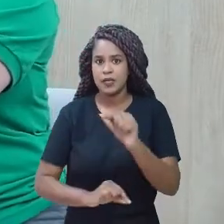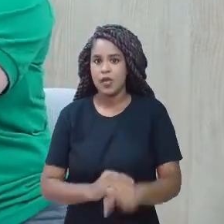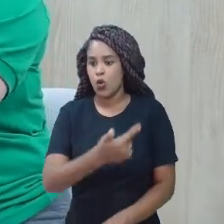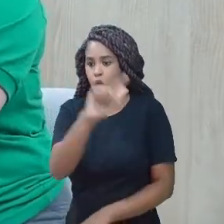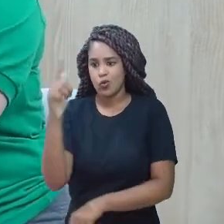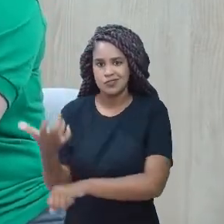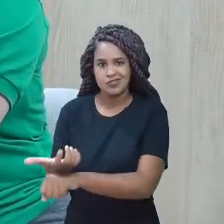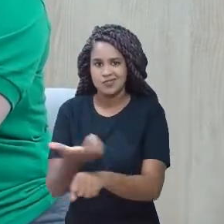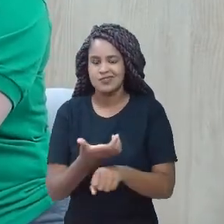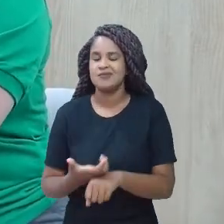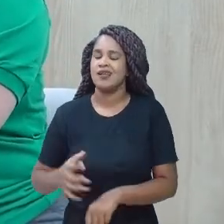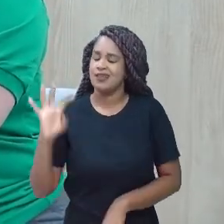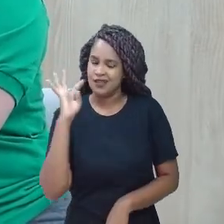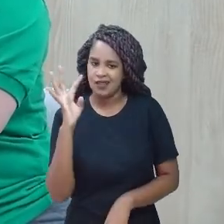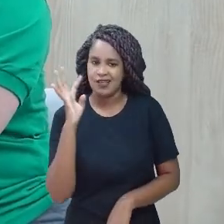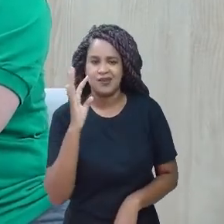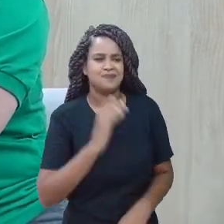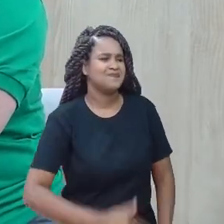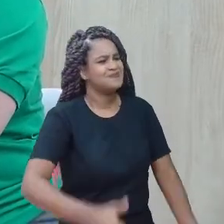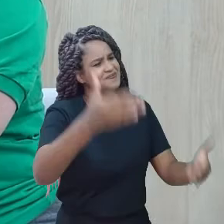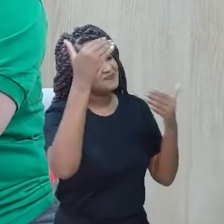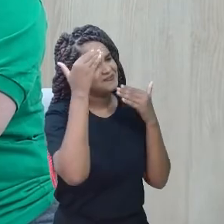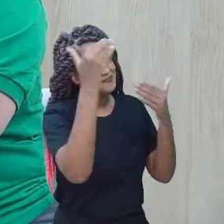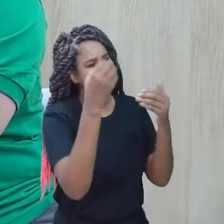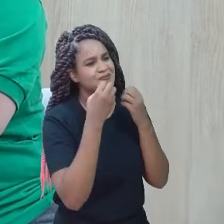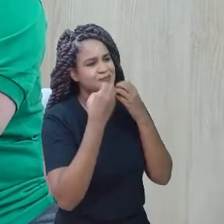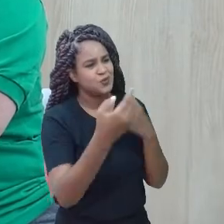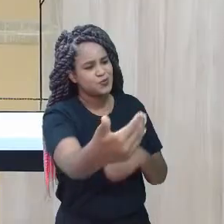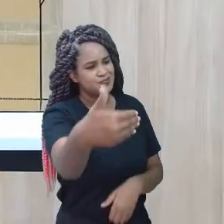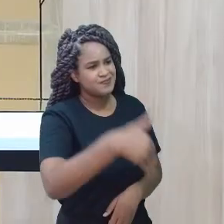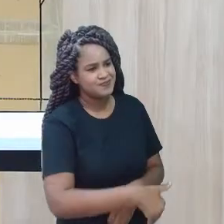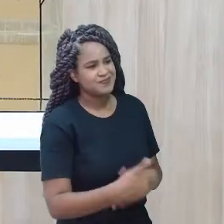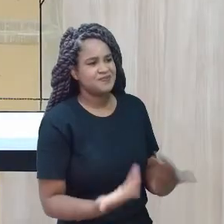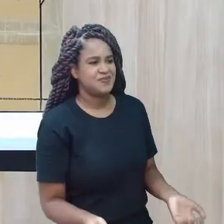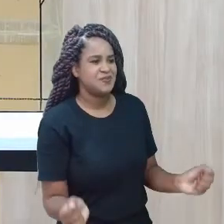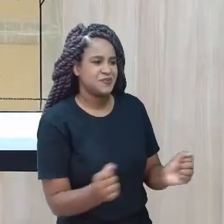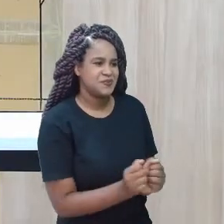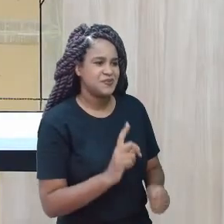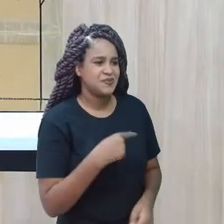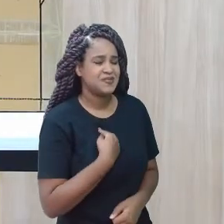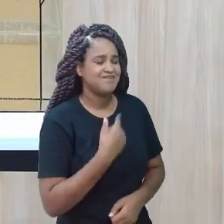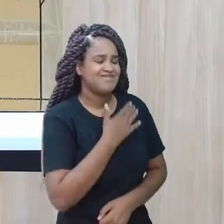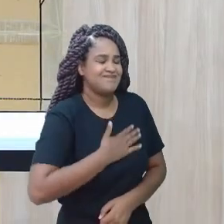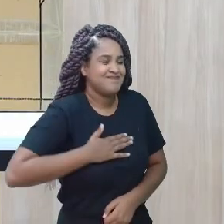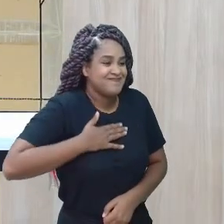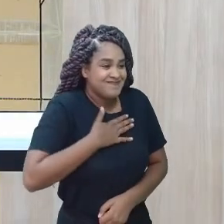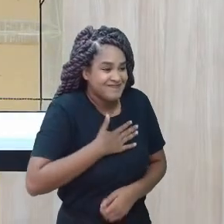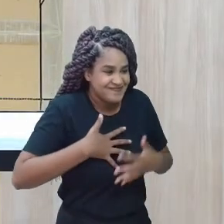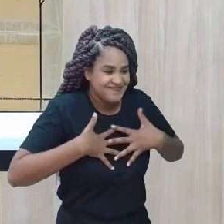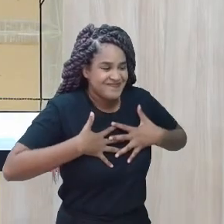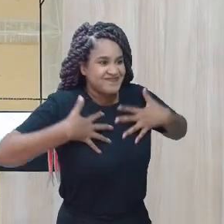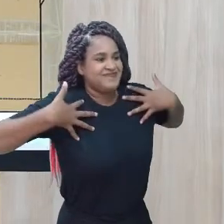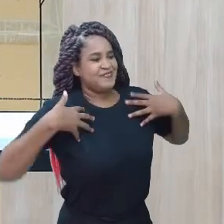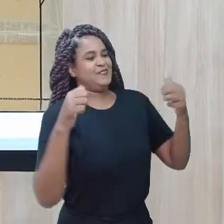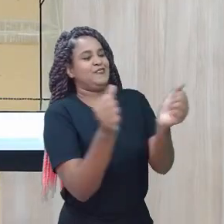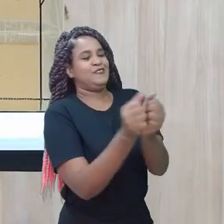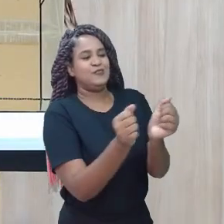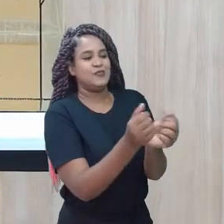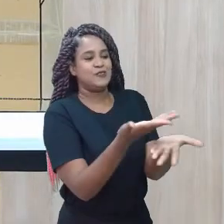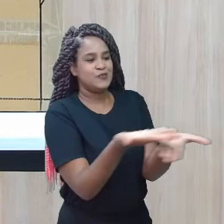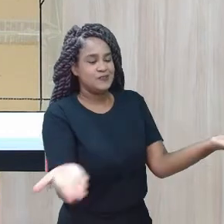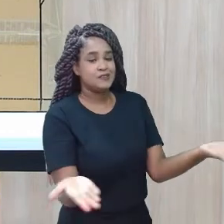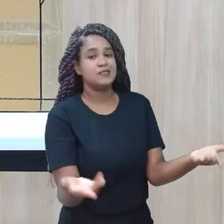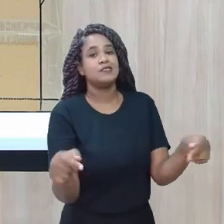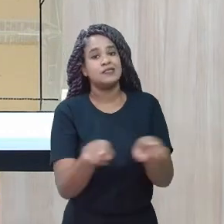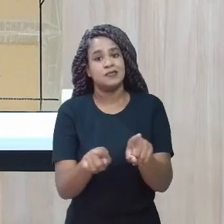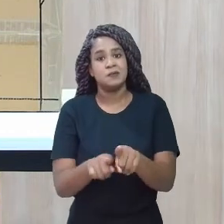bacana. Ai, Vilma, obrigada. Adorei. Que bom que você está aqui com a gente, né? É um prazer a gente estar sempre juntas. E